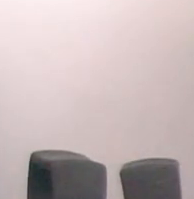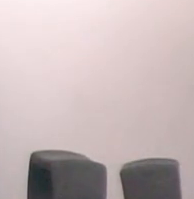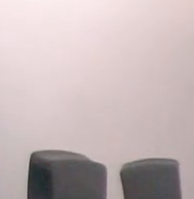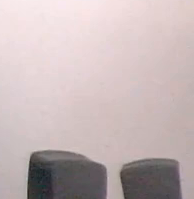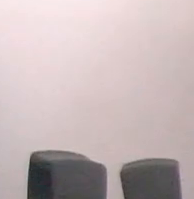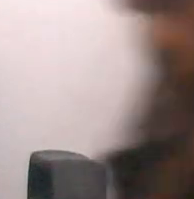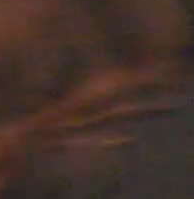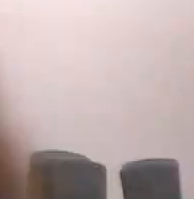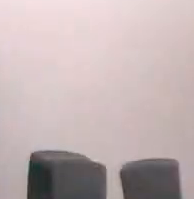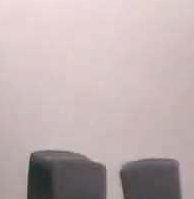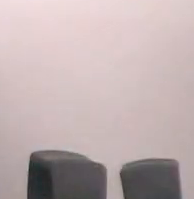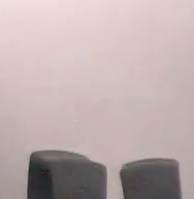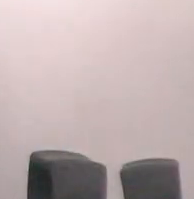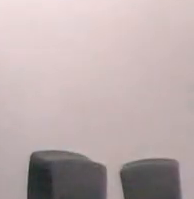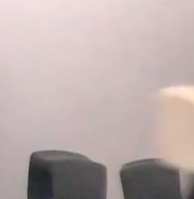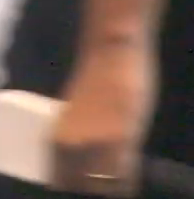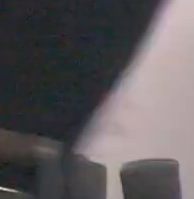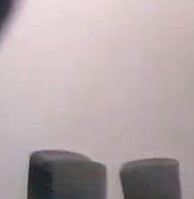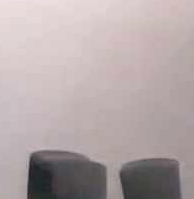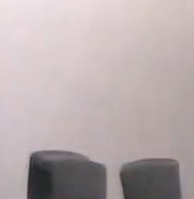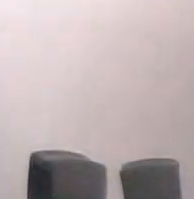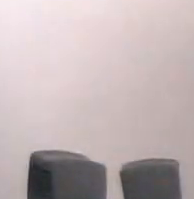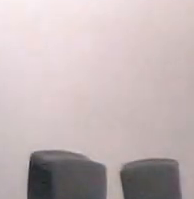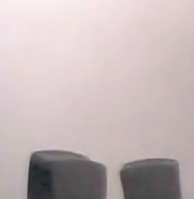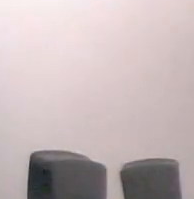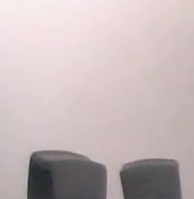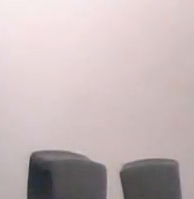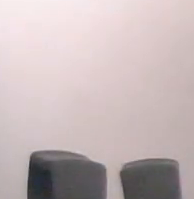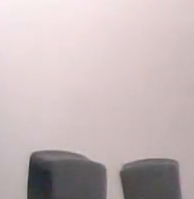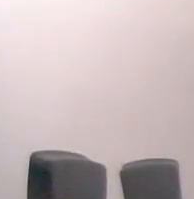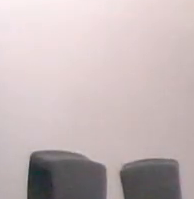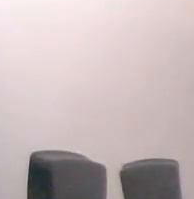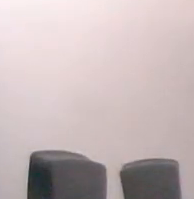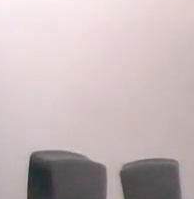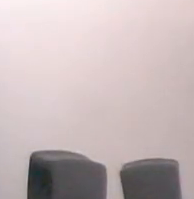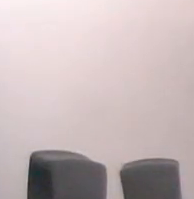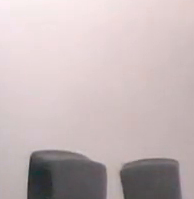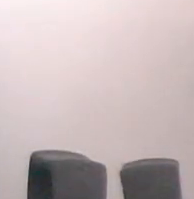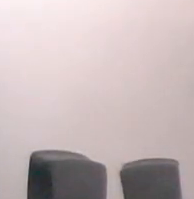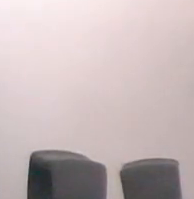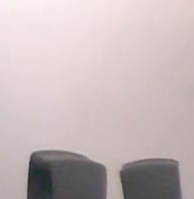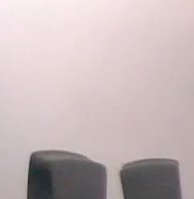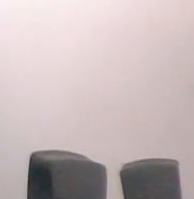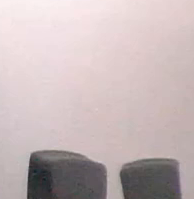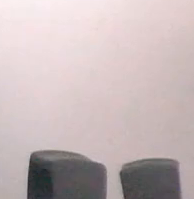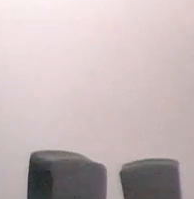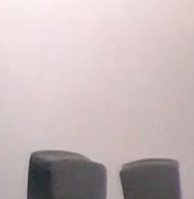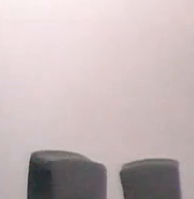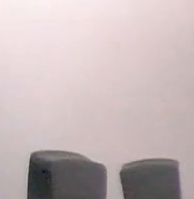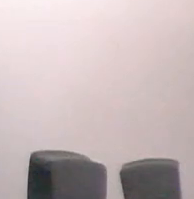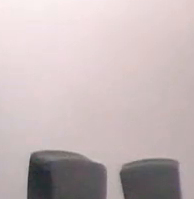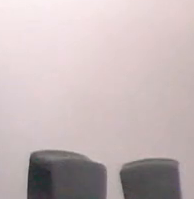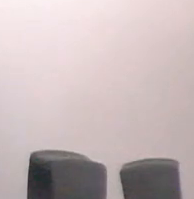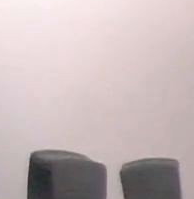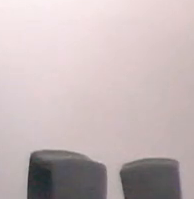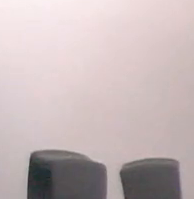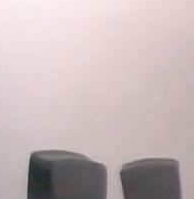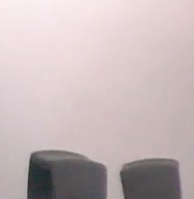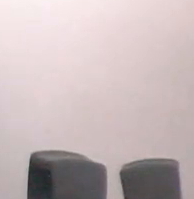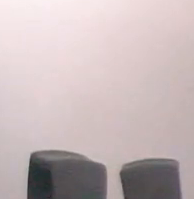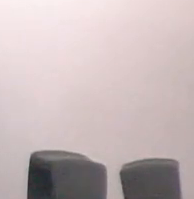um tema fundamental pro nosso Estado do Rio de Janeiro que é o desenvolvimento econômico